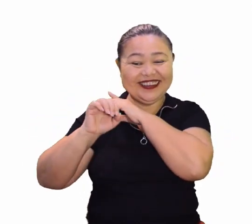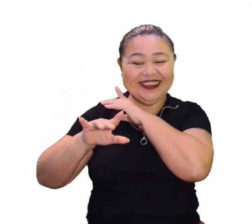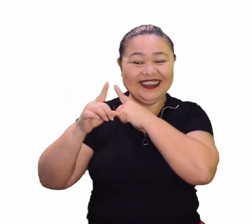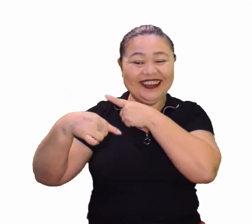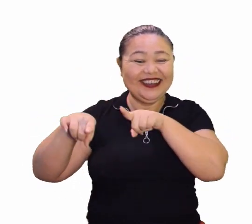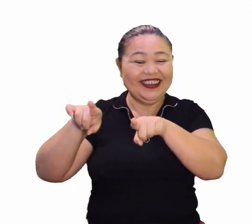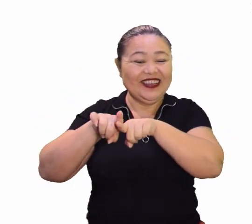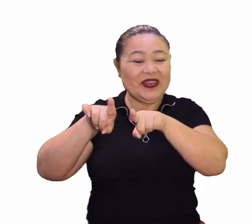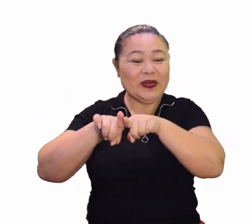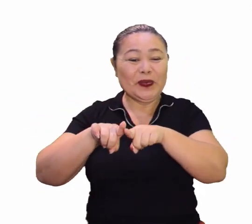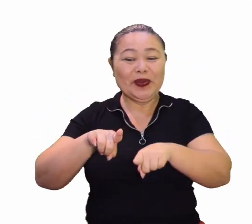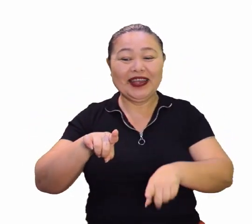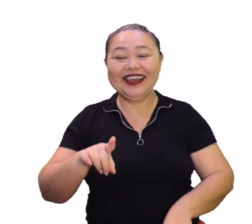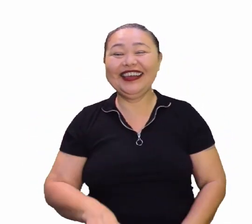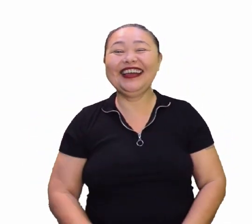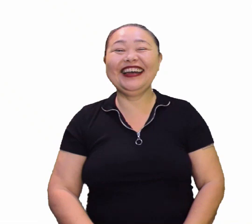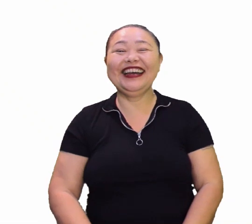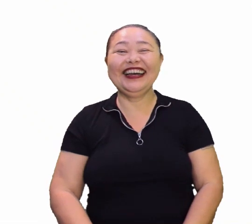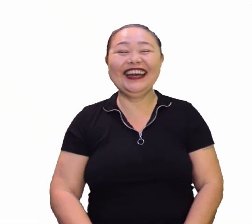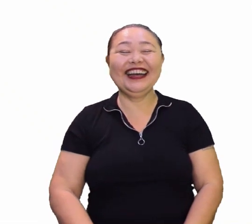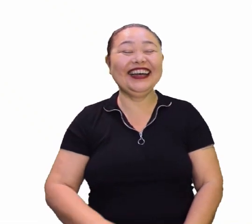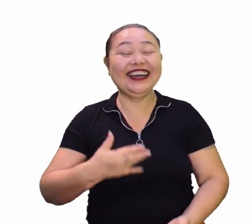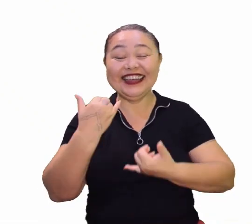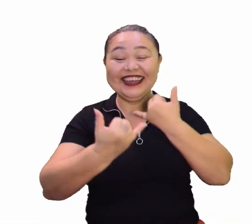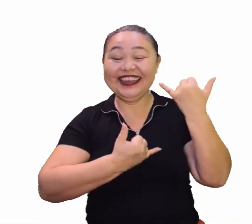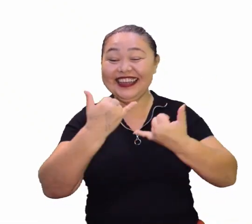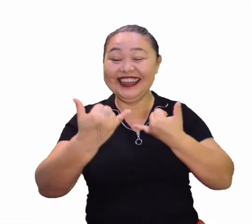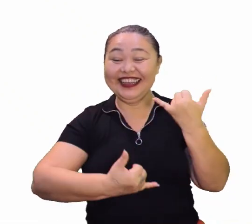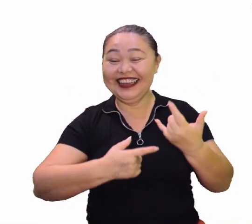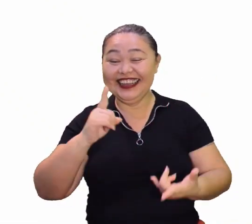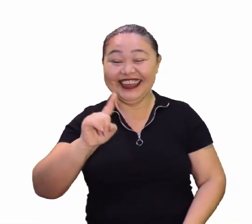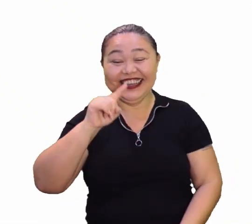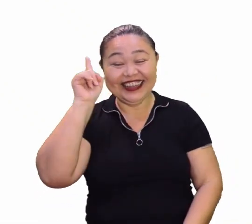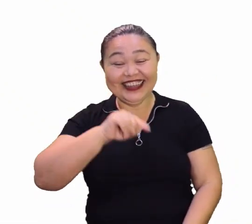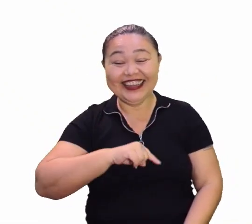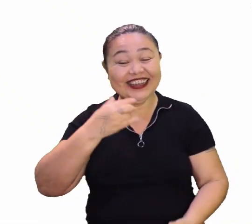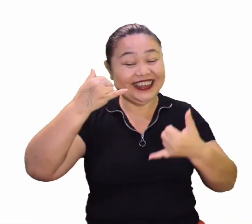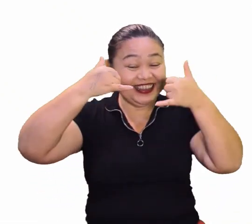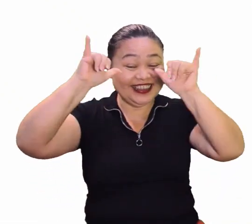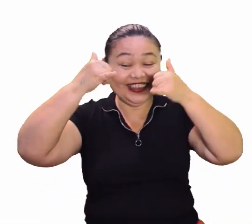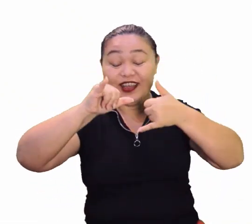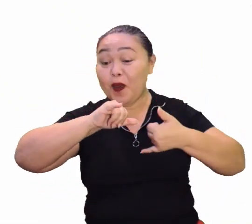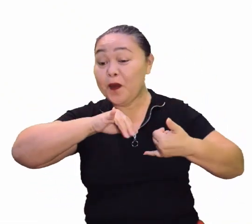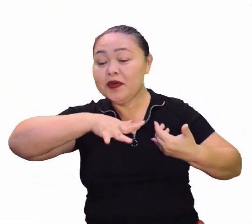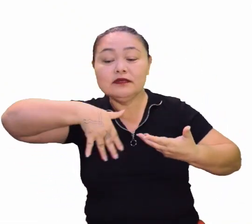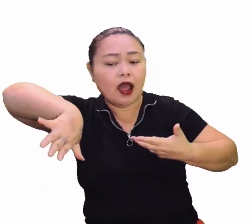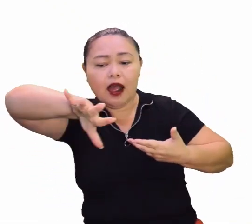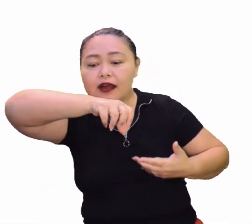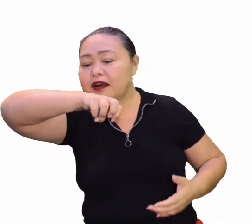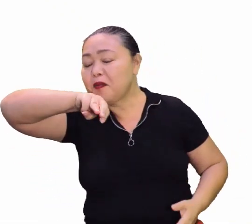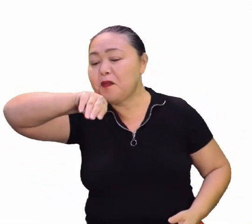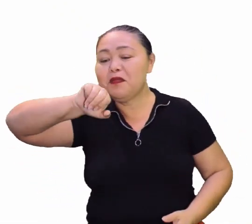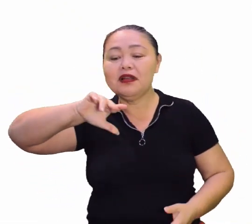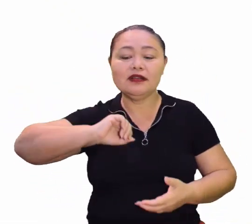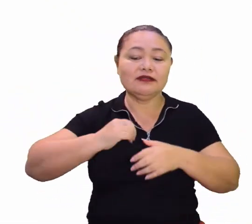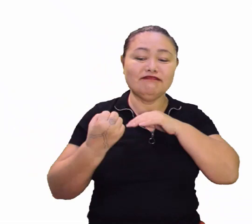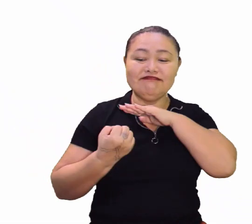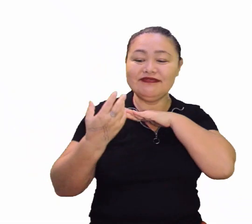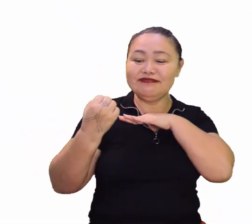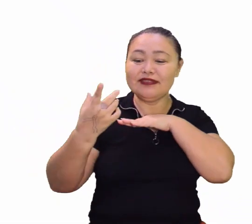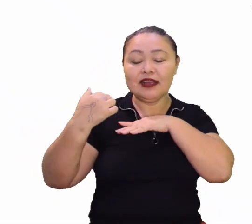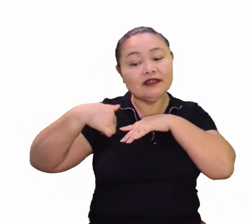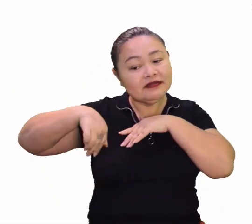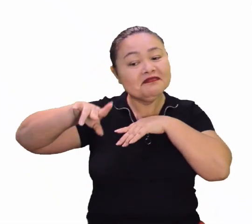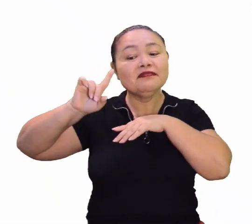né? A japa ri, ela pensa que é brincadeira, não é. É muito boi, milhões e milhões de boi soltando pum, meu